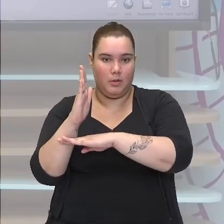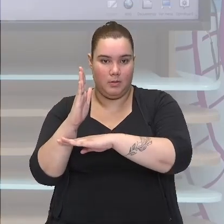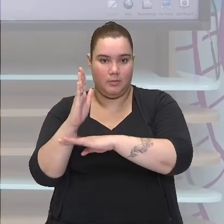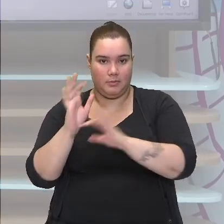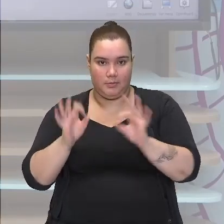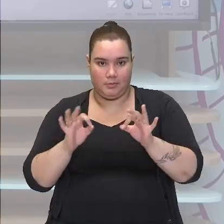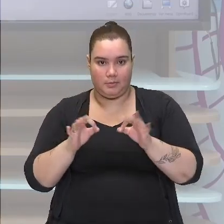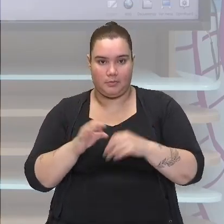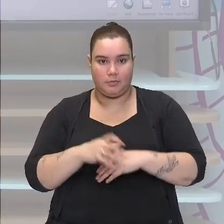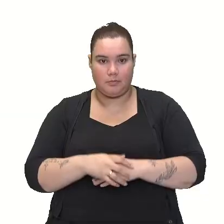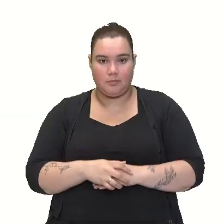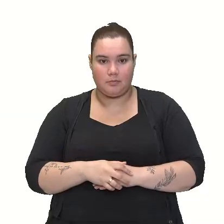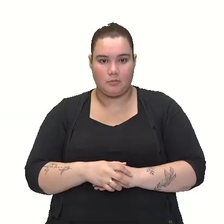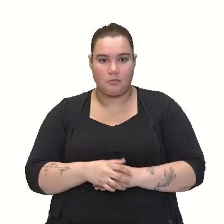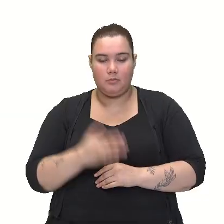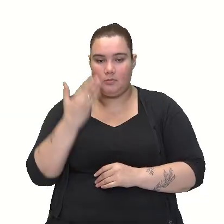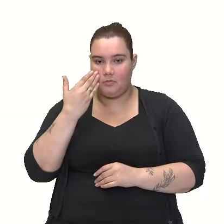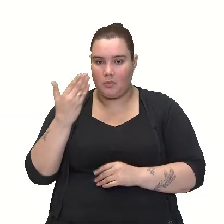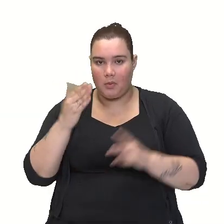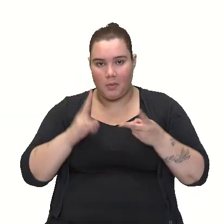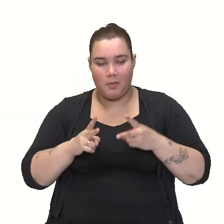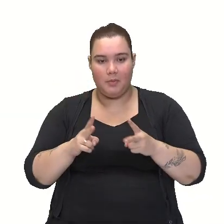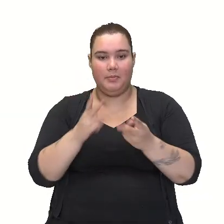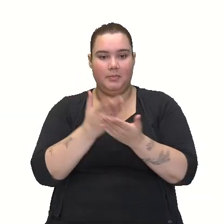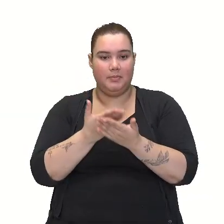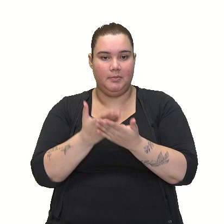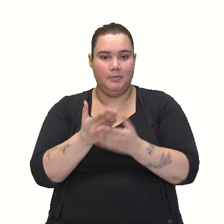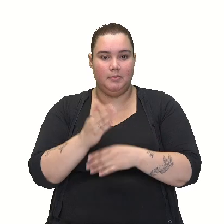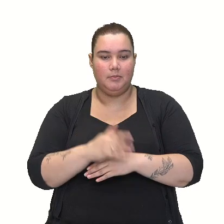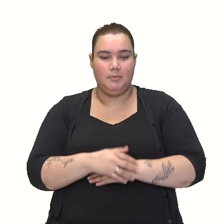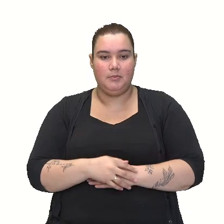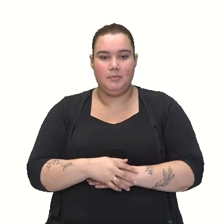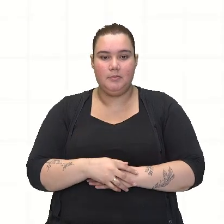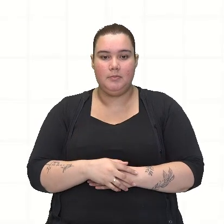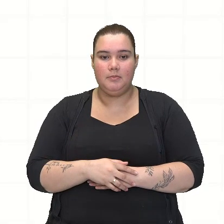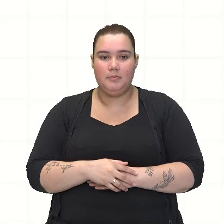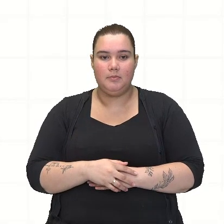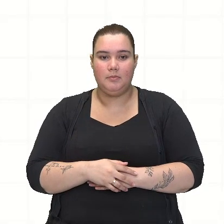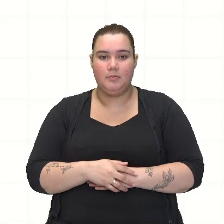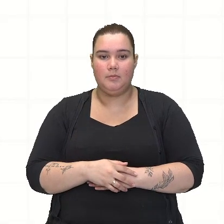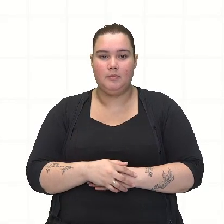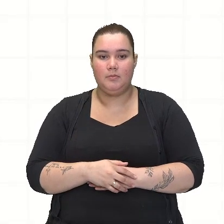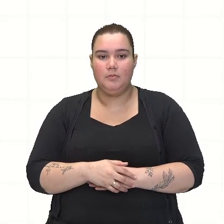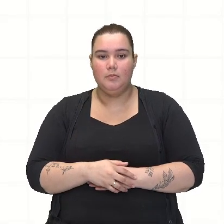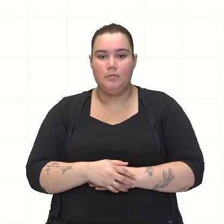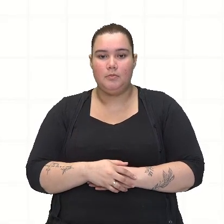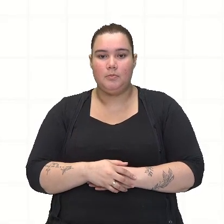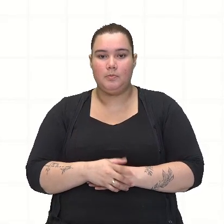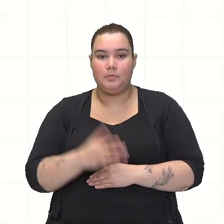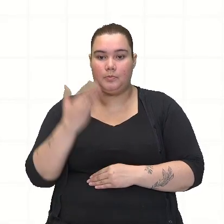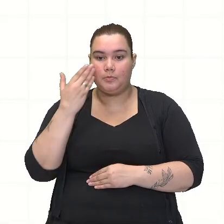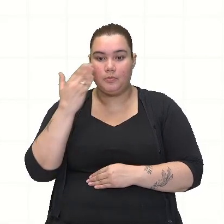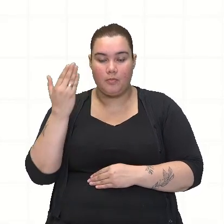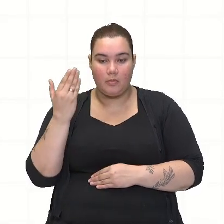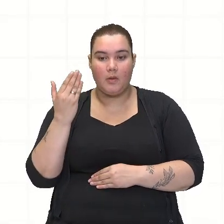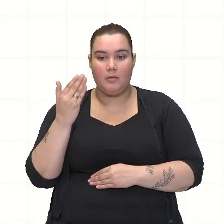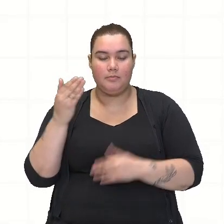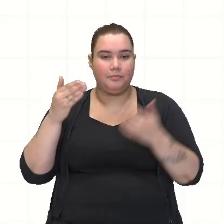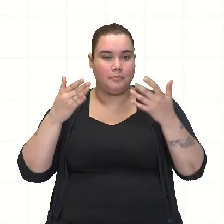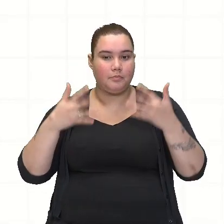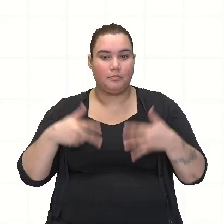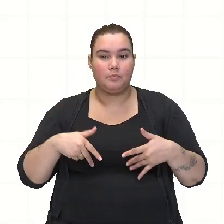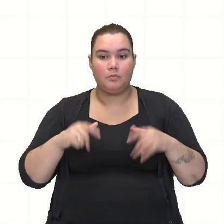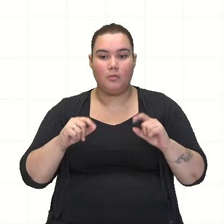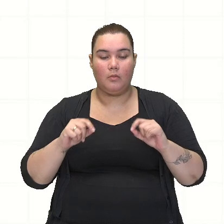cartesiano. Beleza? Então, vamos continuar. Vem comigo. Muito bem, olha. Então, vamos ver,